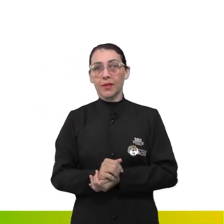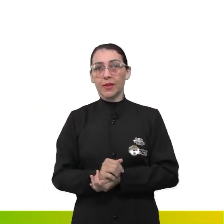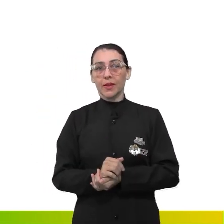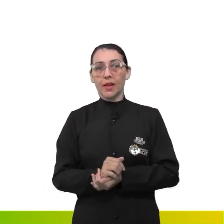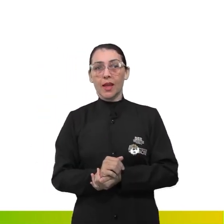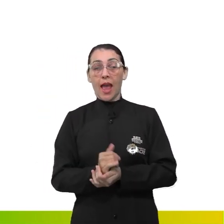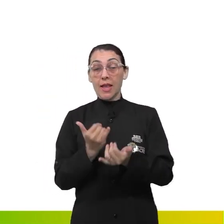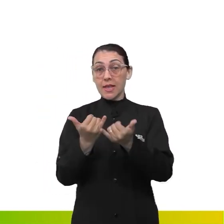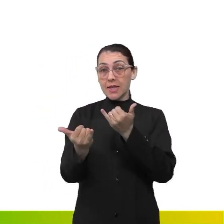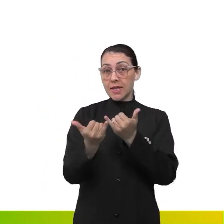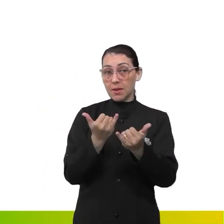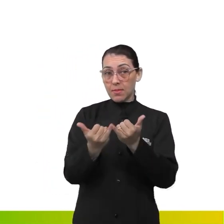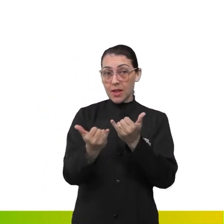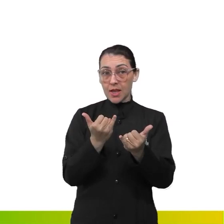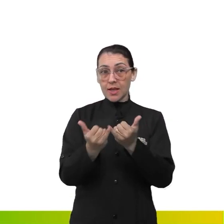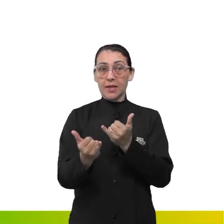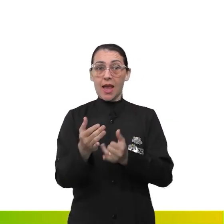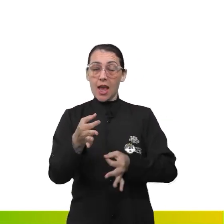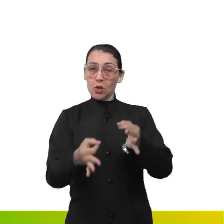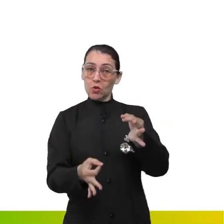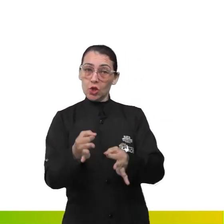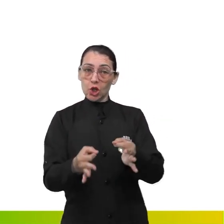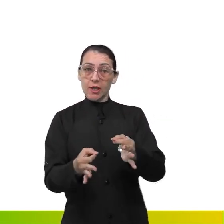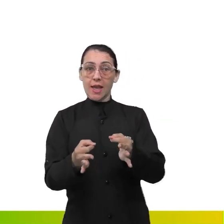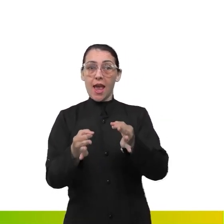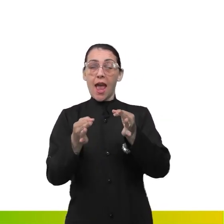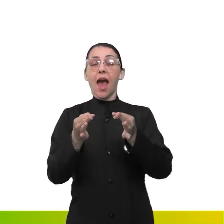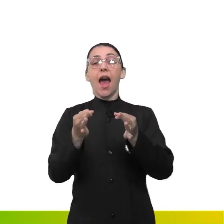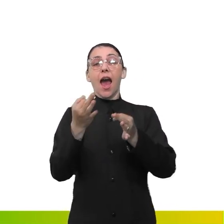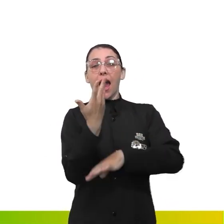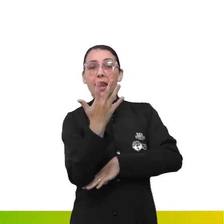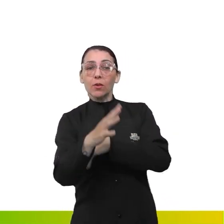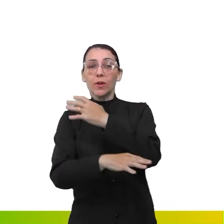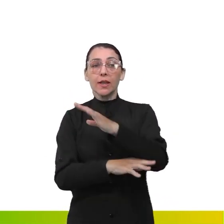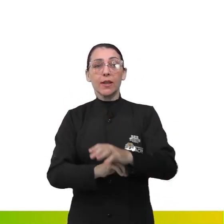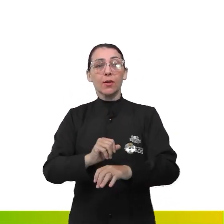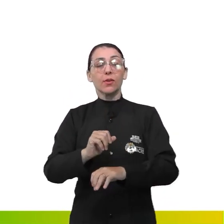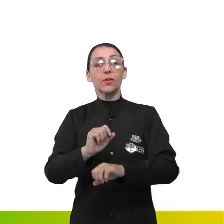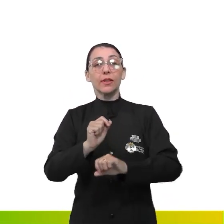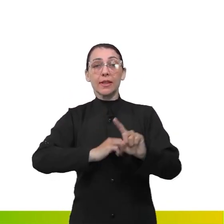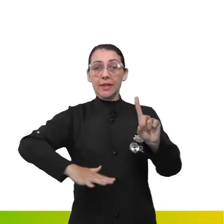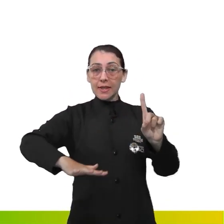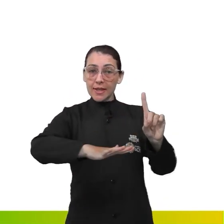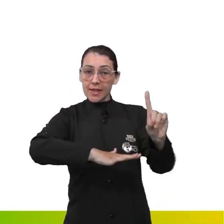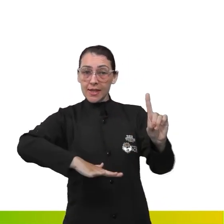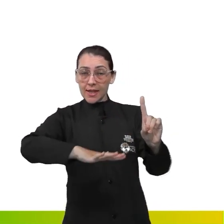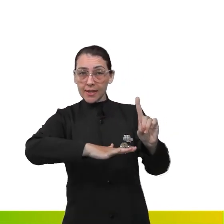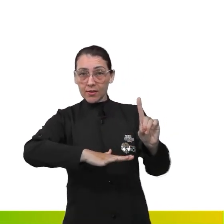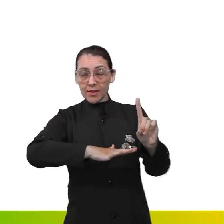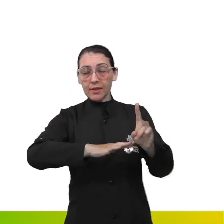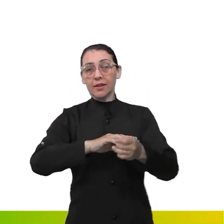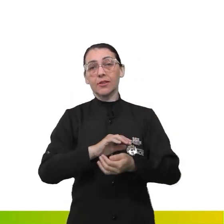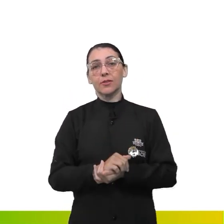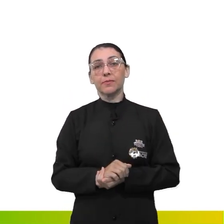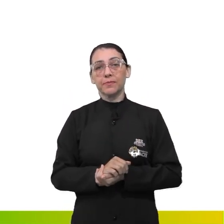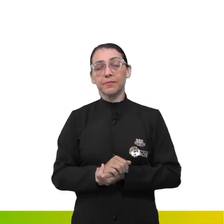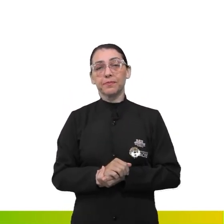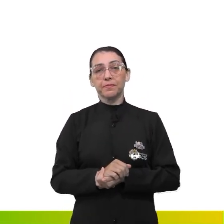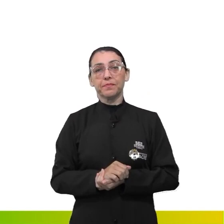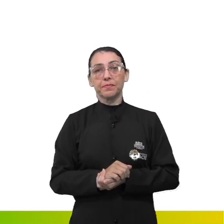comum, a virtude, a justiça, a natureza do Estado e da